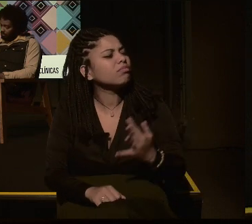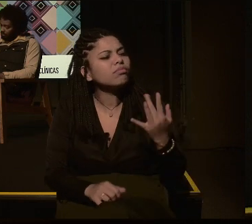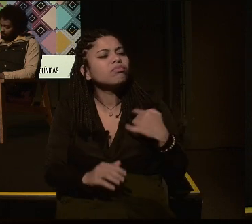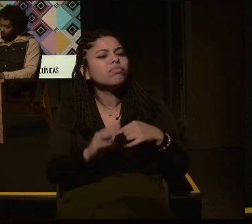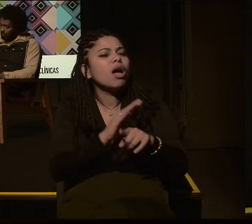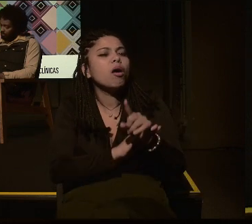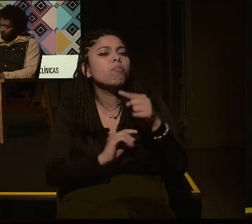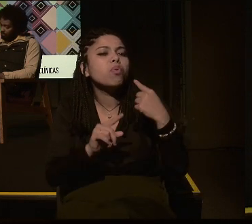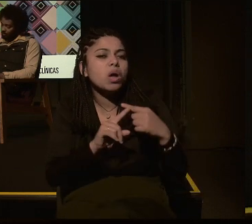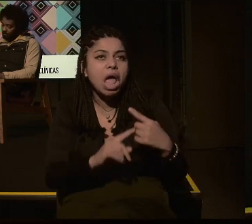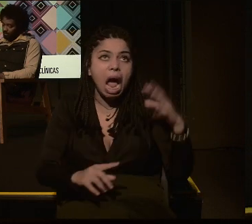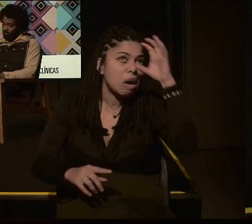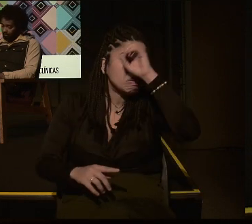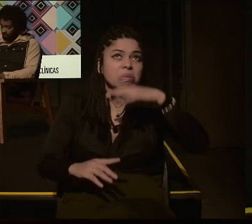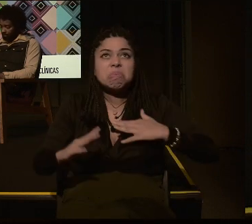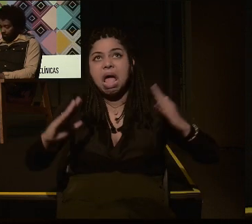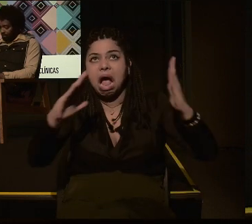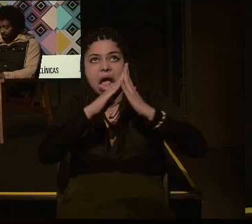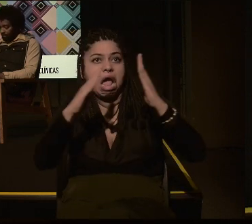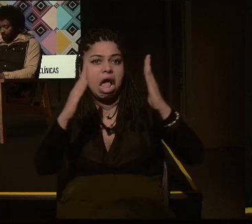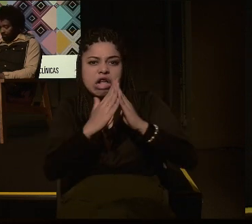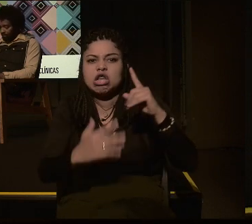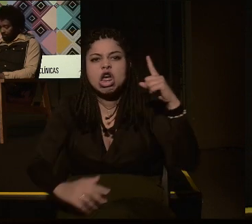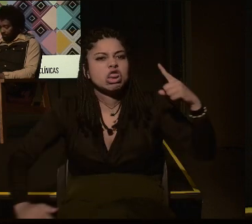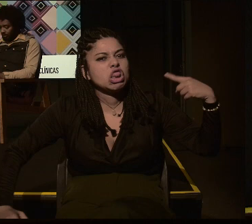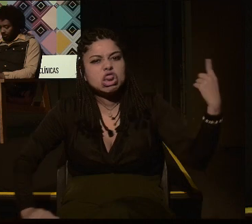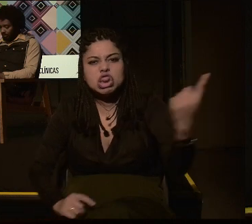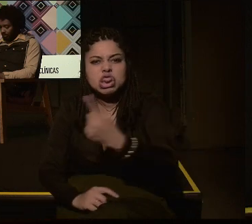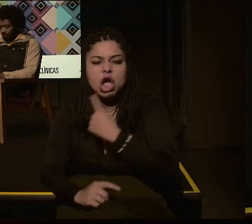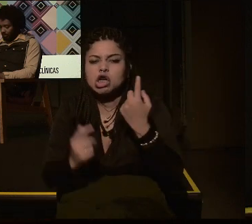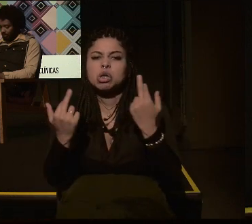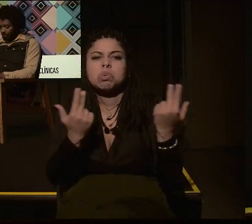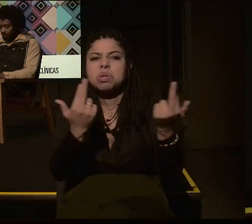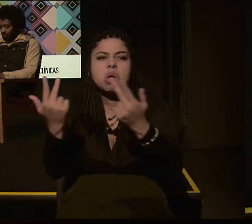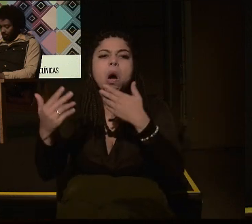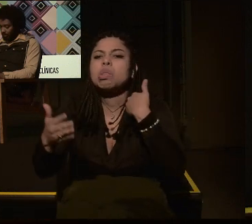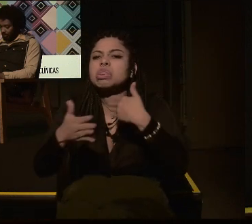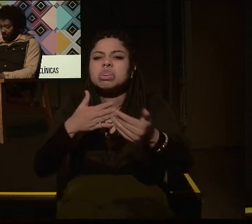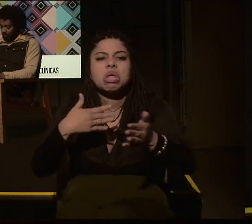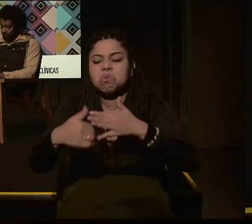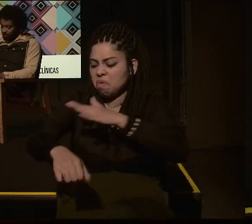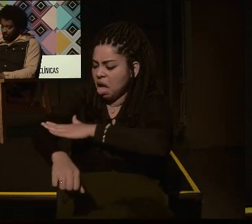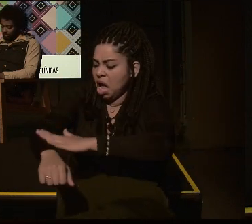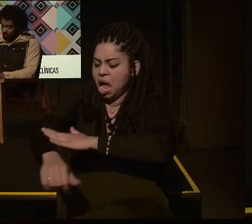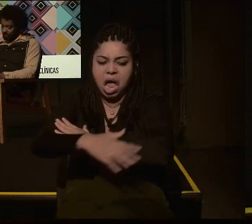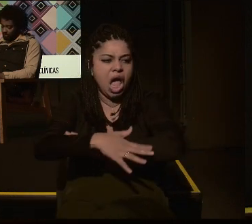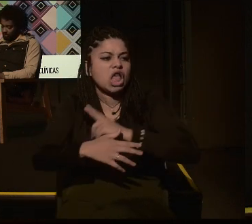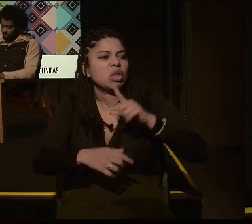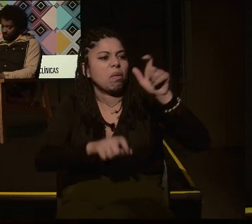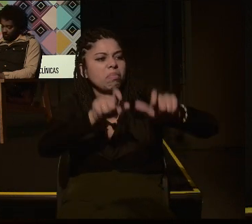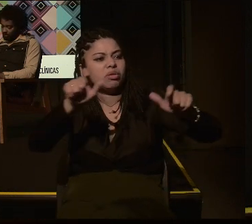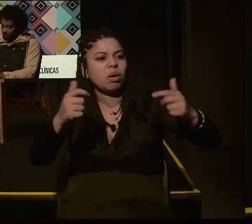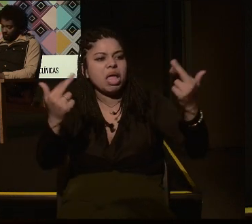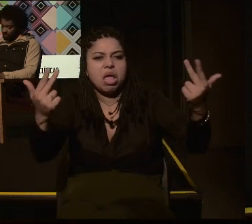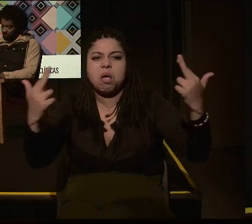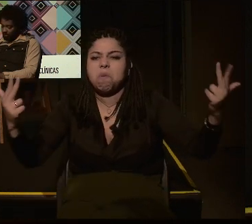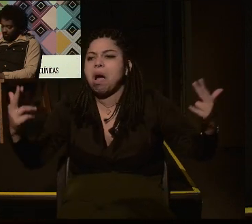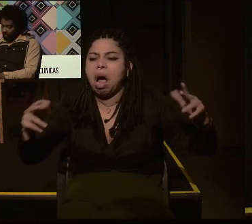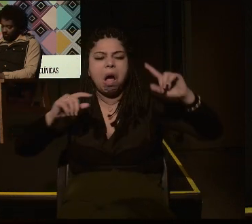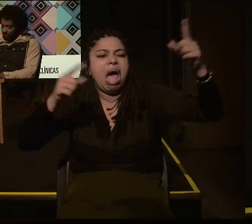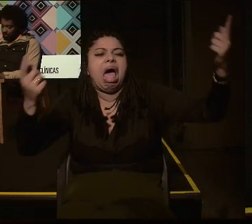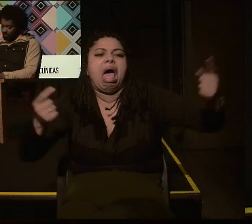Porque eu aprendi na minha casa que, cor, que nós somos todos humanos, que não interessa, que nós somos todos iguais, que nananana,